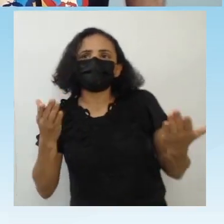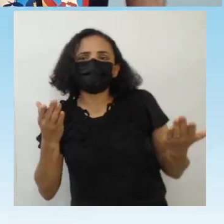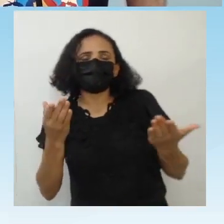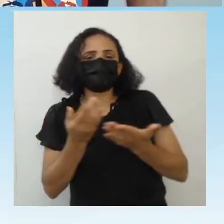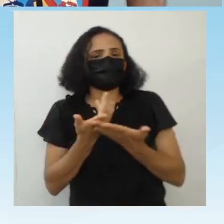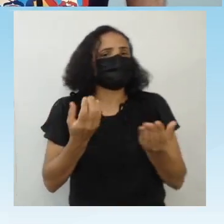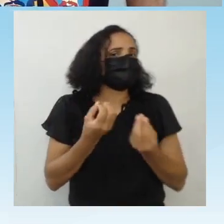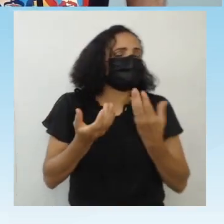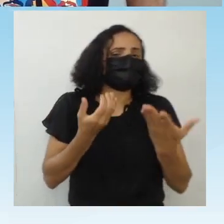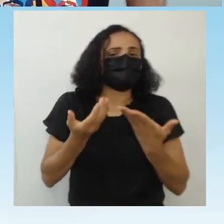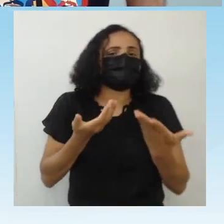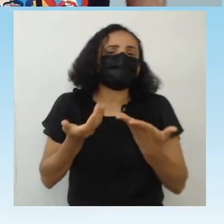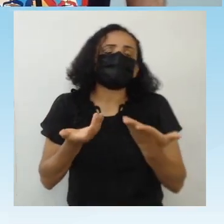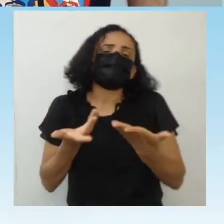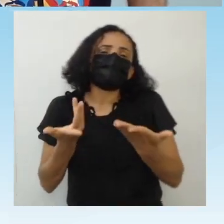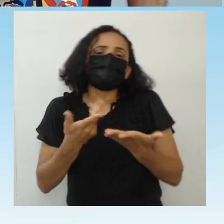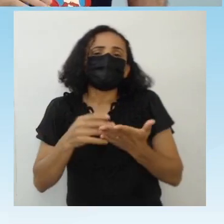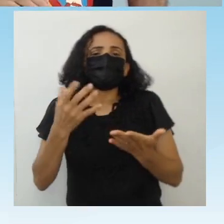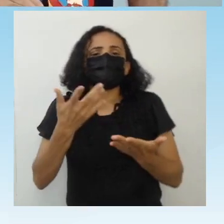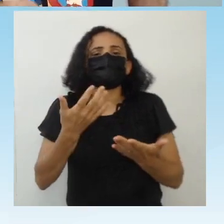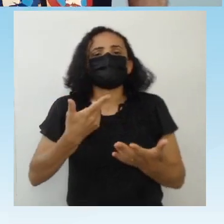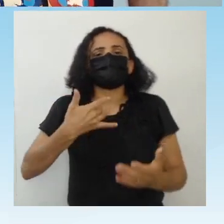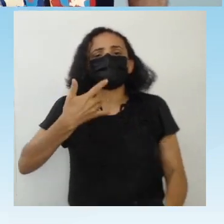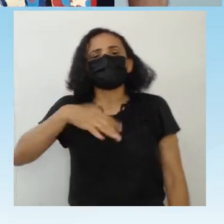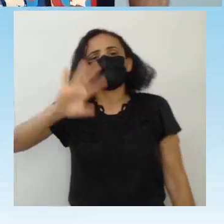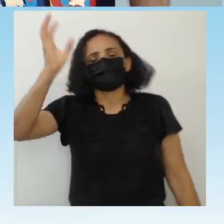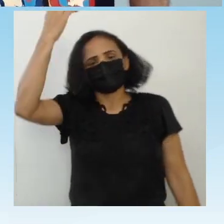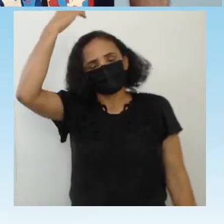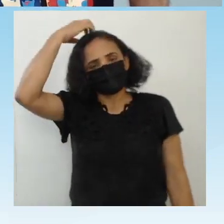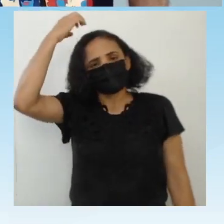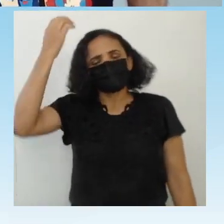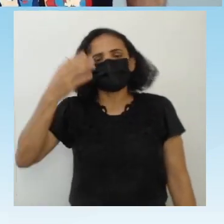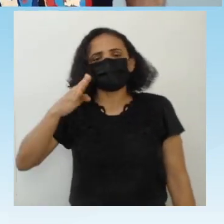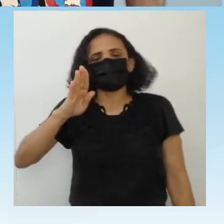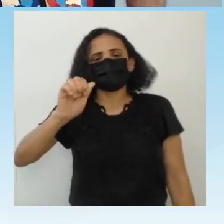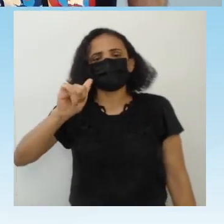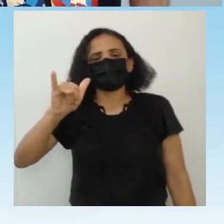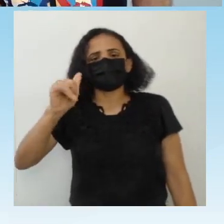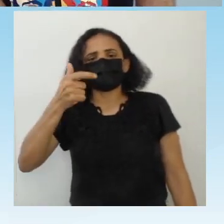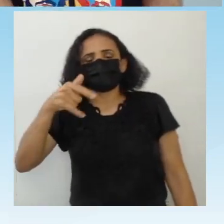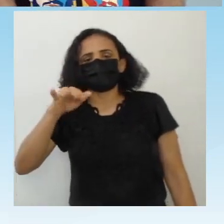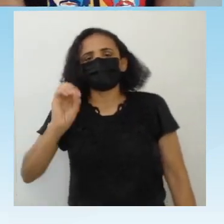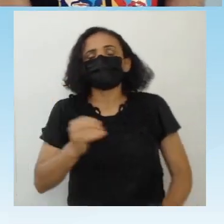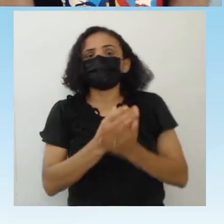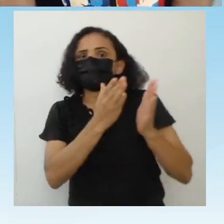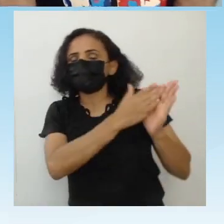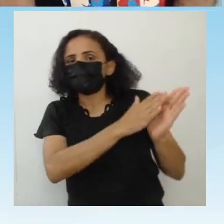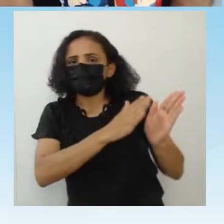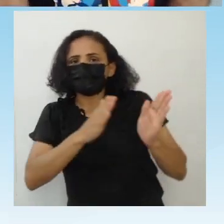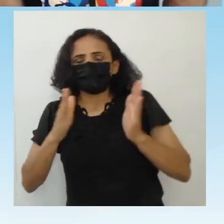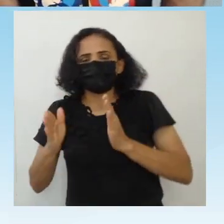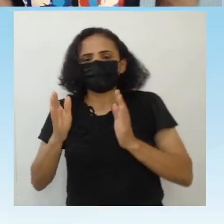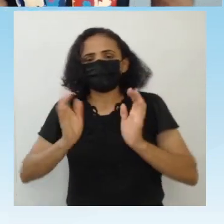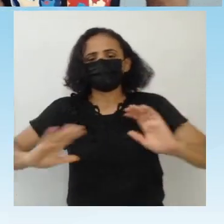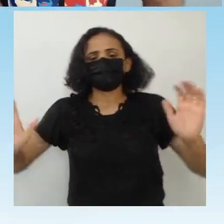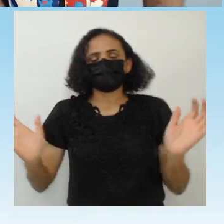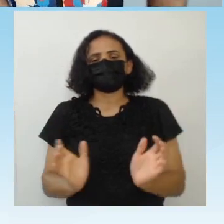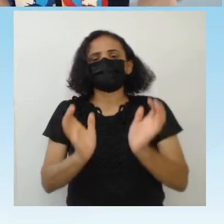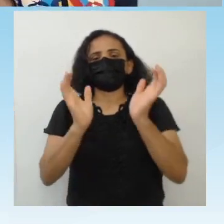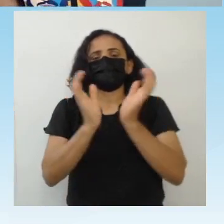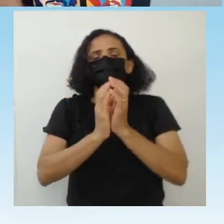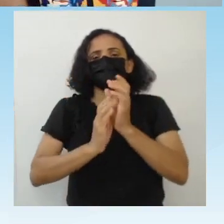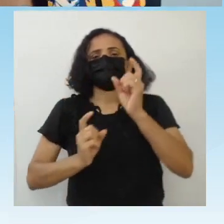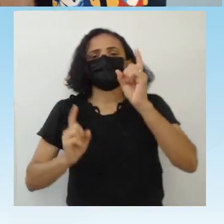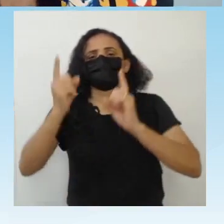apelido, a forma como ele é conhecido como Rei do Baião, né? Então, Luiz Gonzaga, a Unida Tijuca foi coroada no Carnaval,